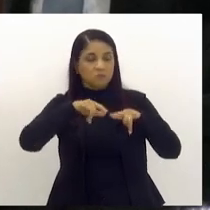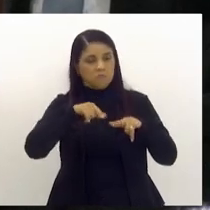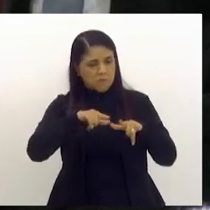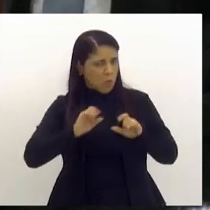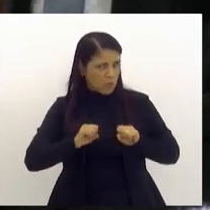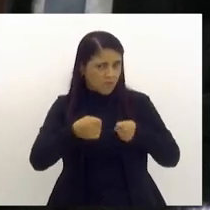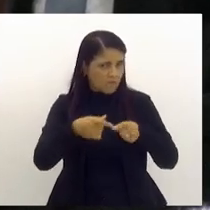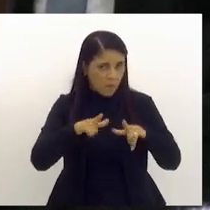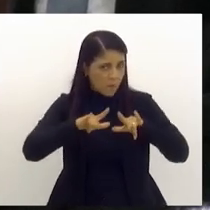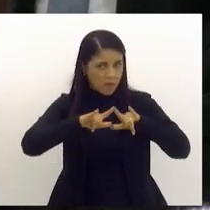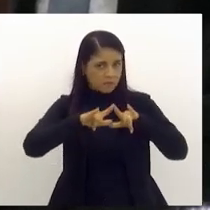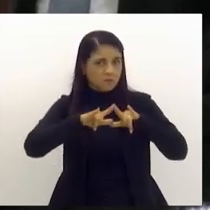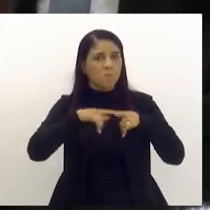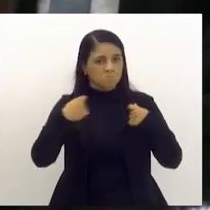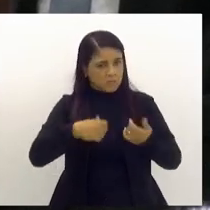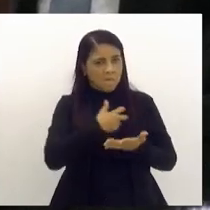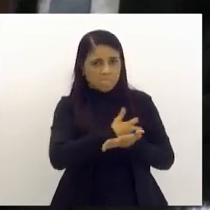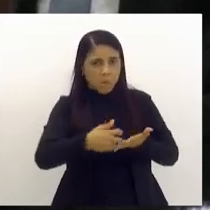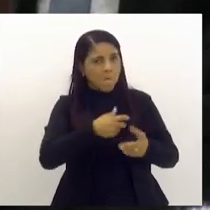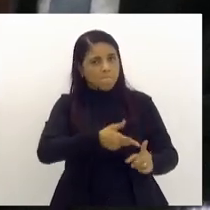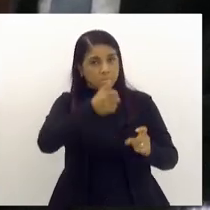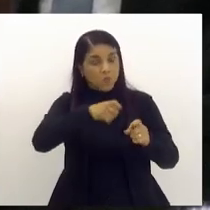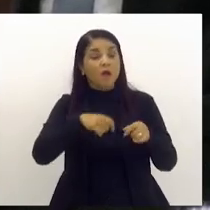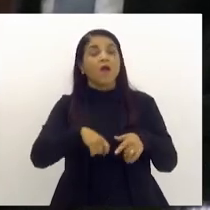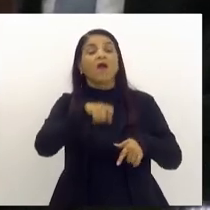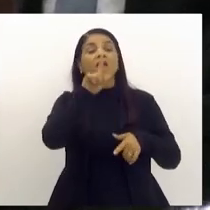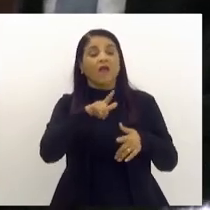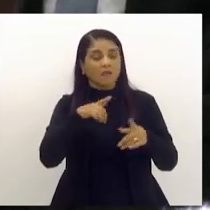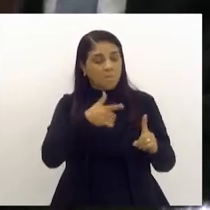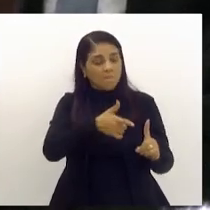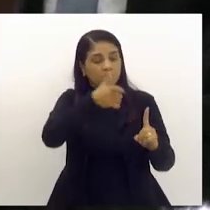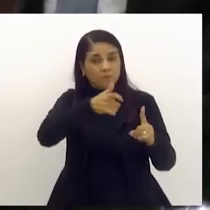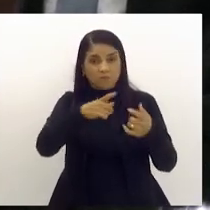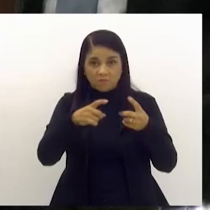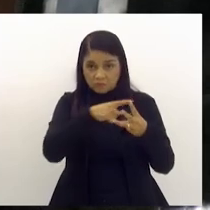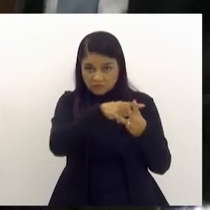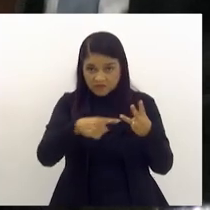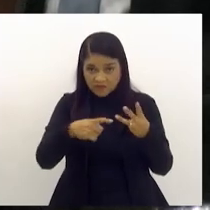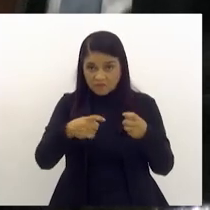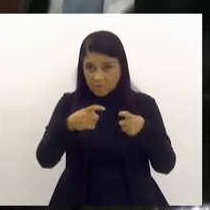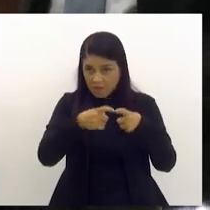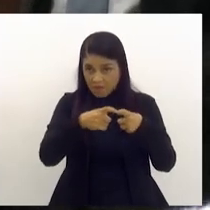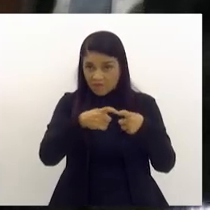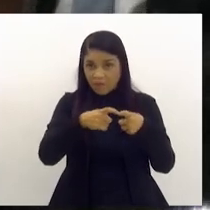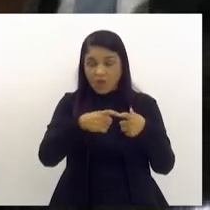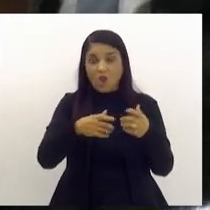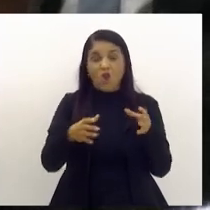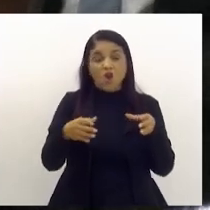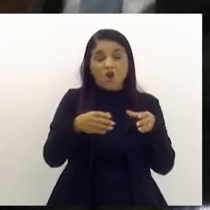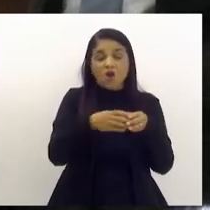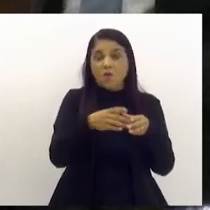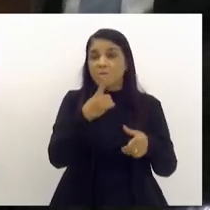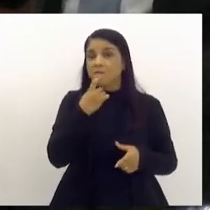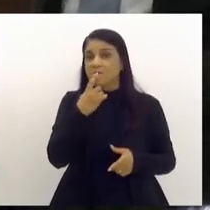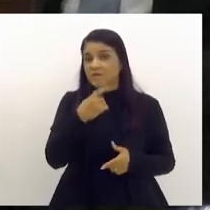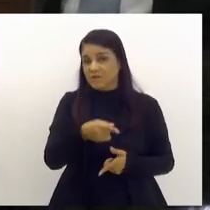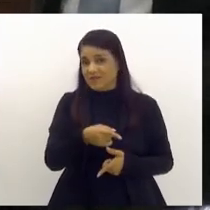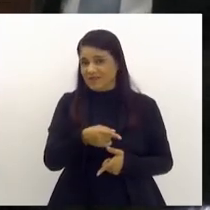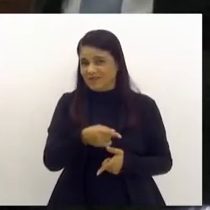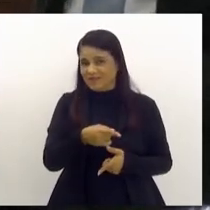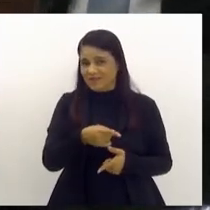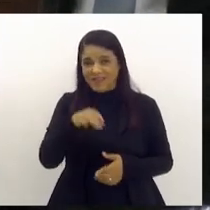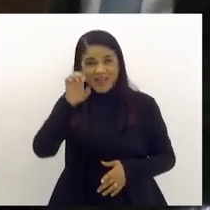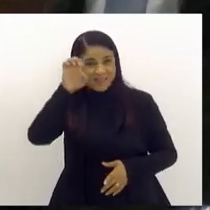mesmo. Mas quem matou o médico foi o Comando Vermelho. E, lamentavelmente, nós não ouvimos a esquerda